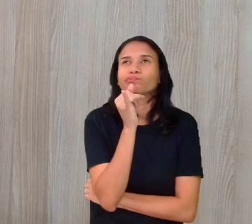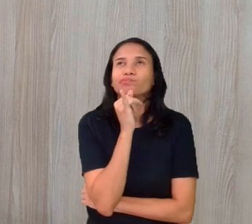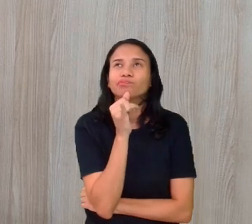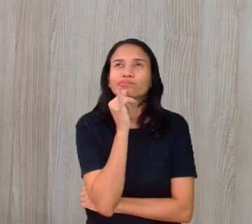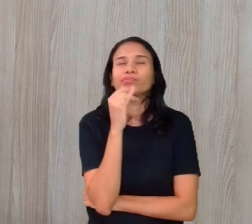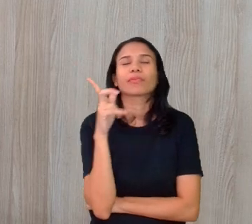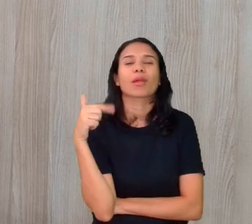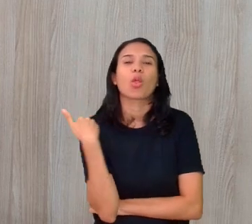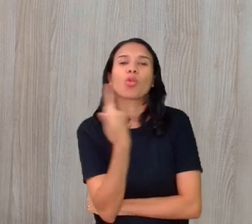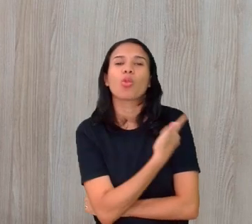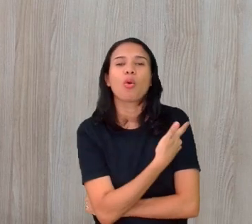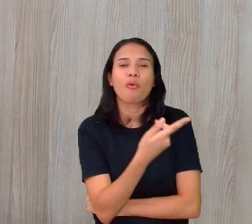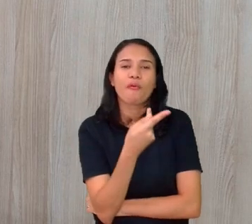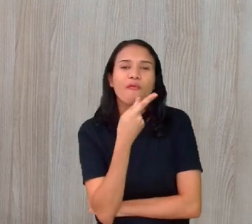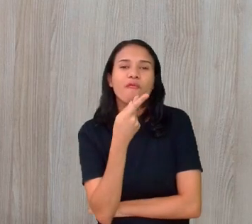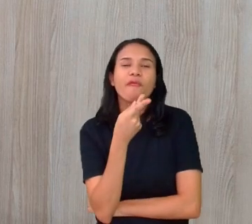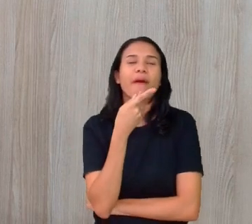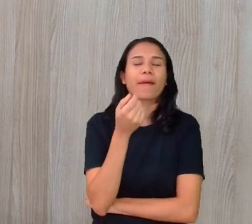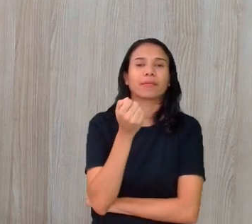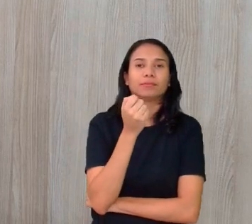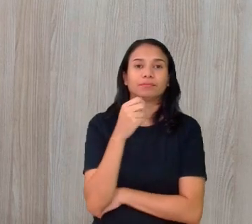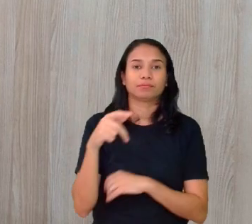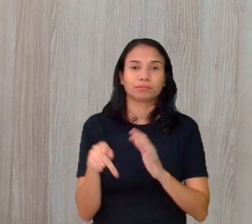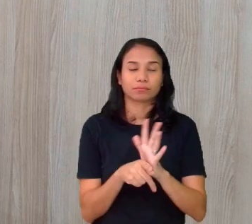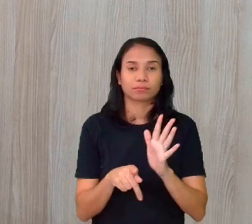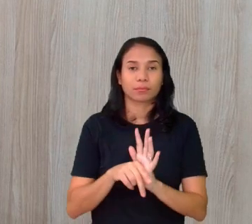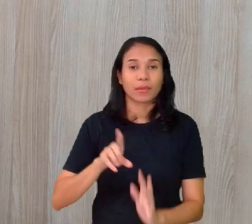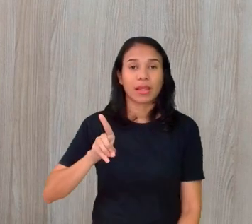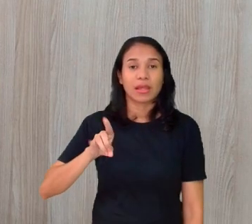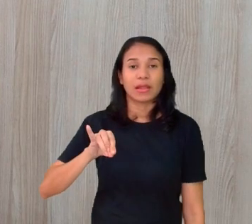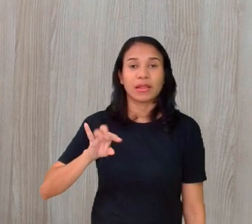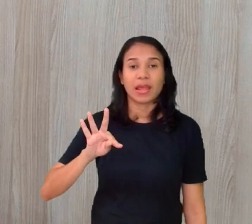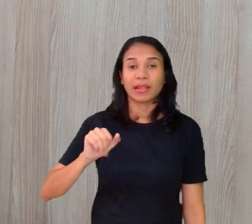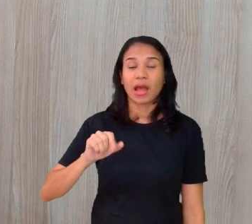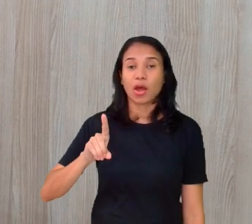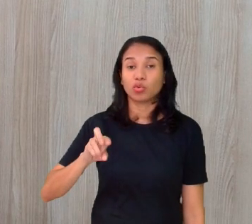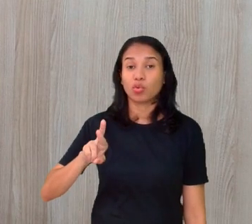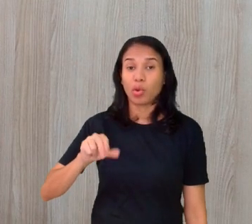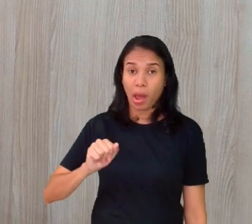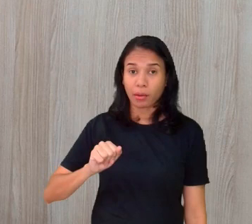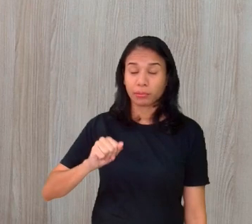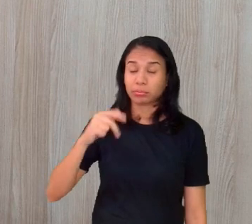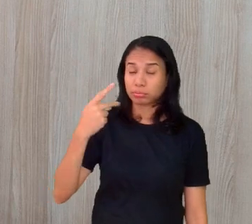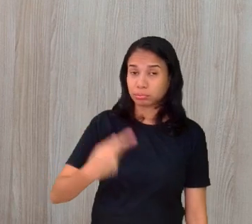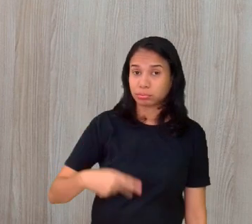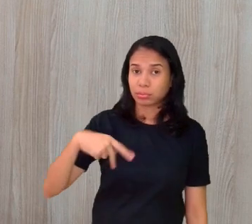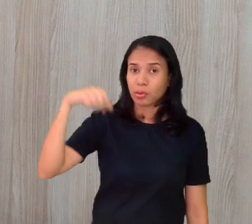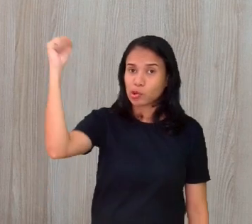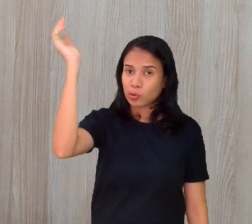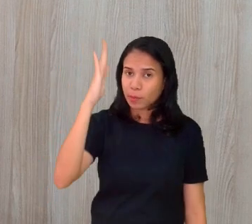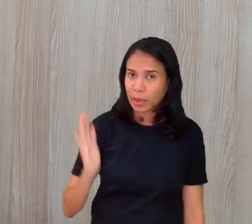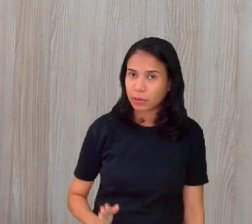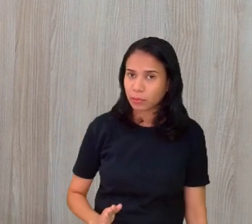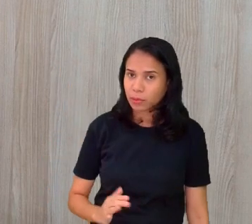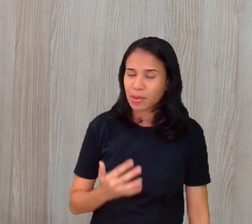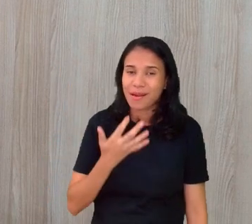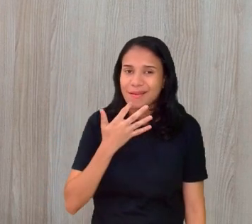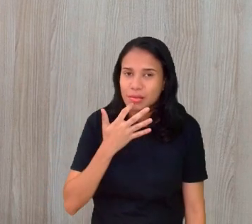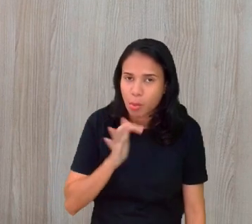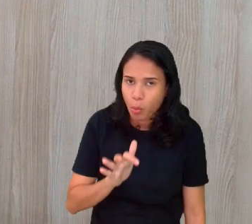a gente fala, por exemplo, em ditadura militar no Brasil. Se a gente não conhece a história do